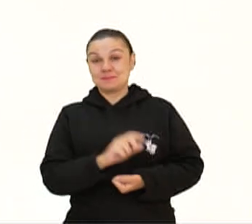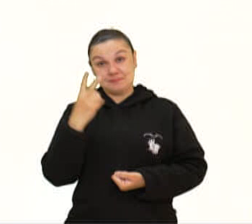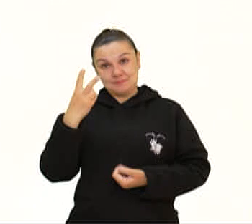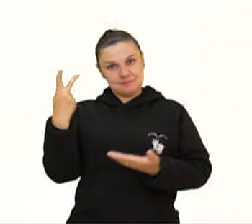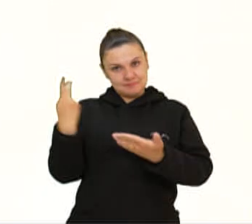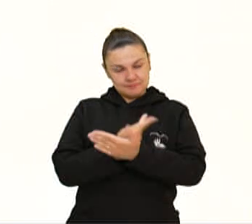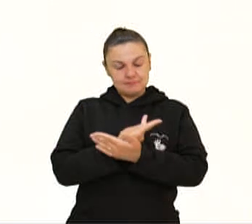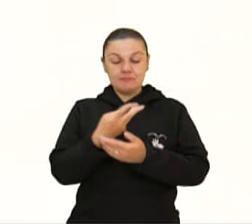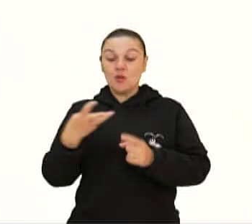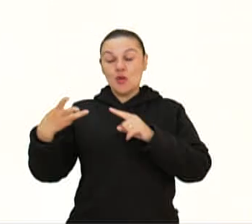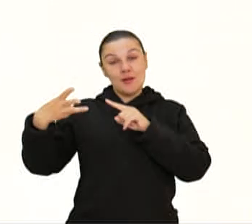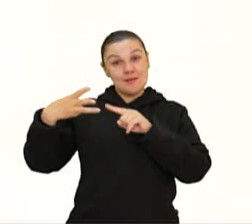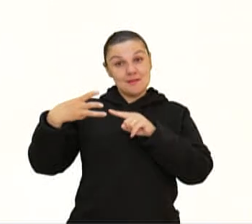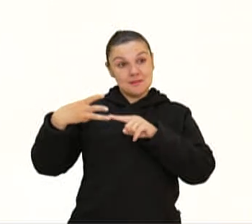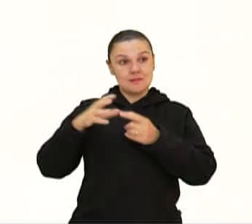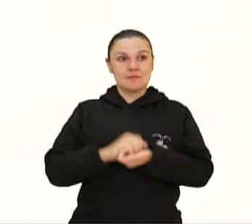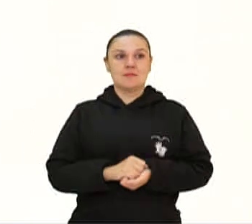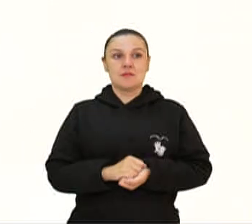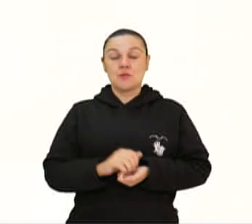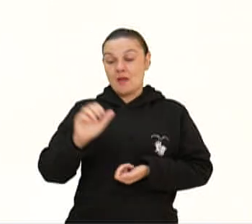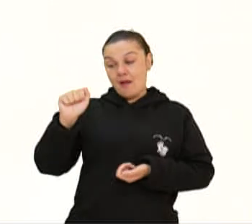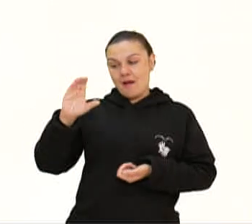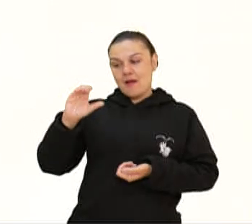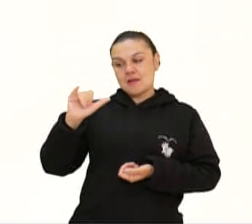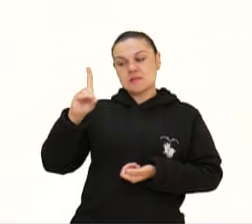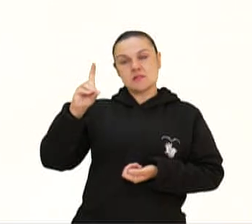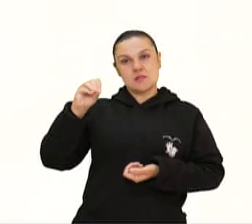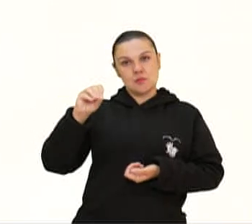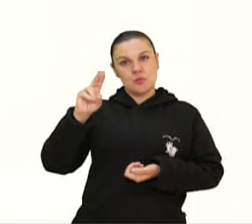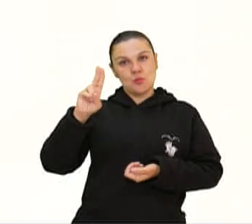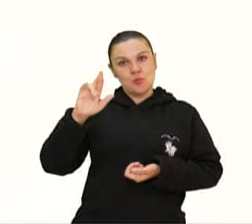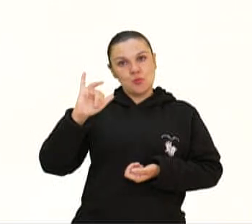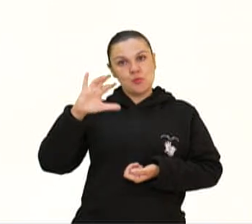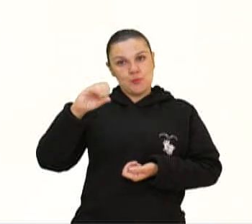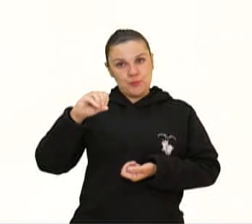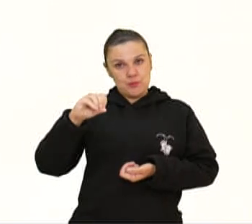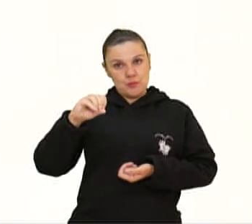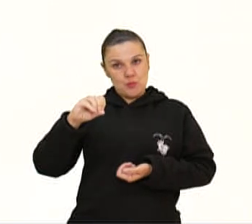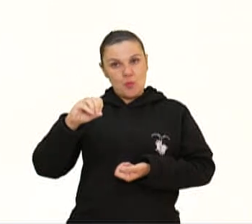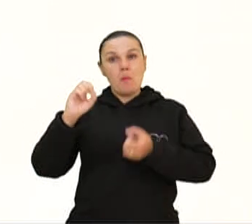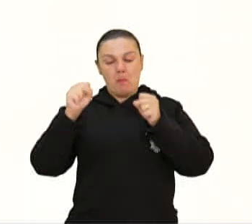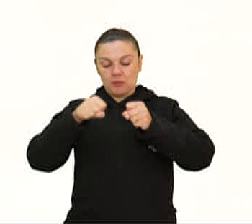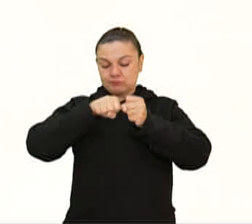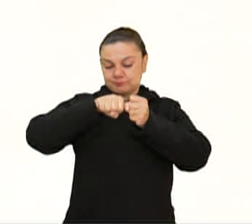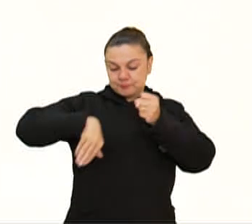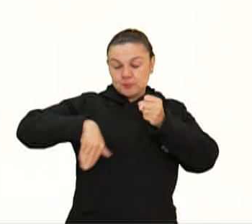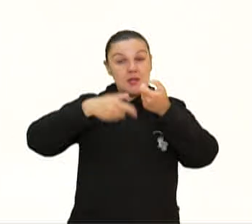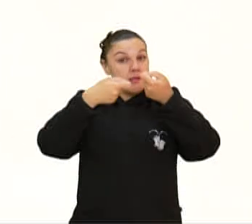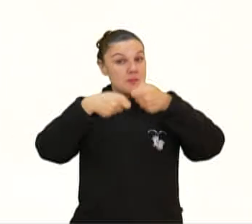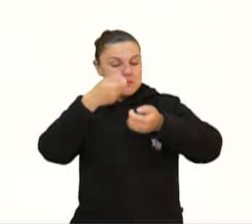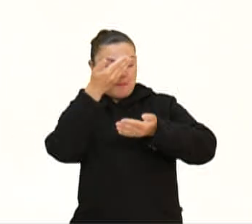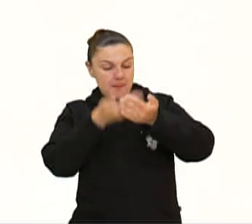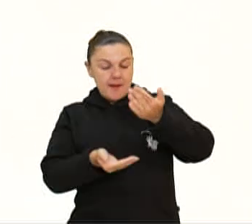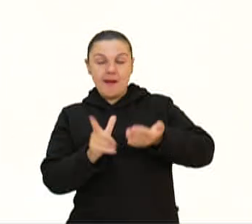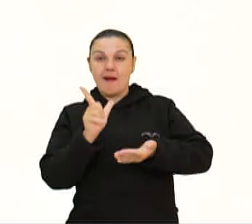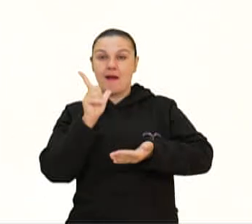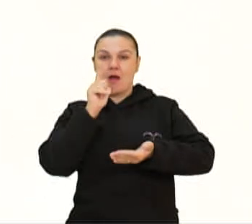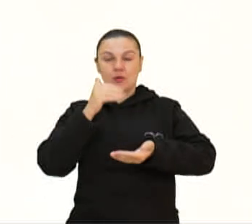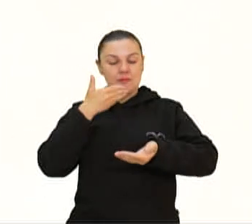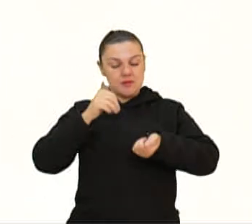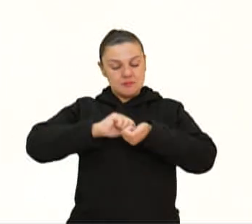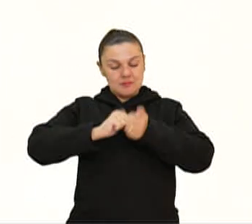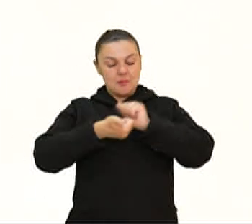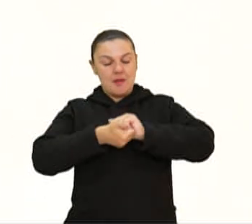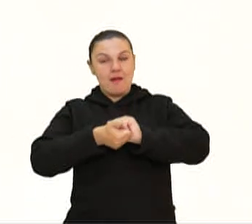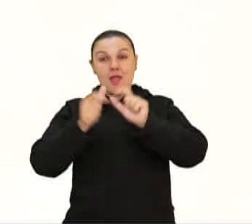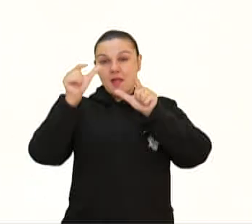2 está incorreta. E a 3, o ácido úrico pode ser excretado sem que haja perda de água, o que constitui uma importante adaptação para a economia de